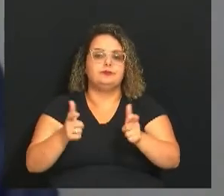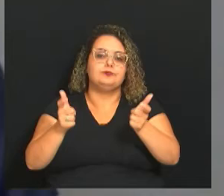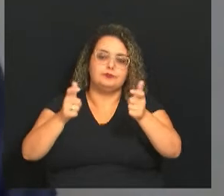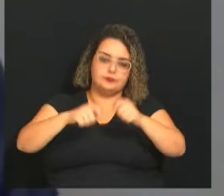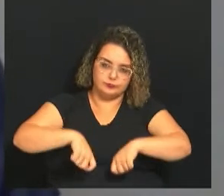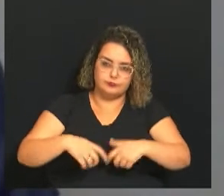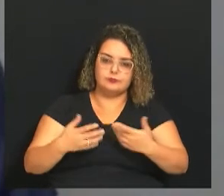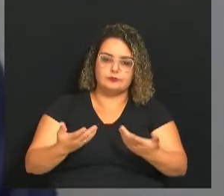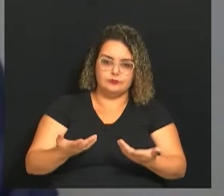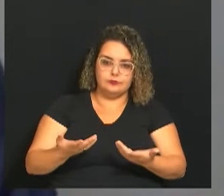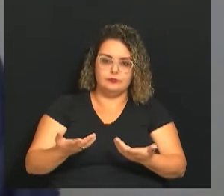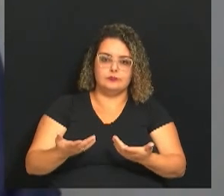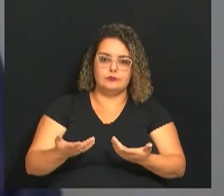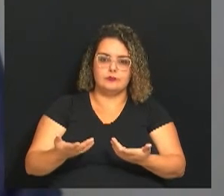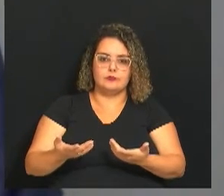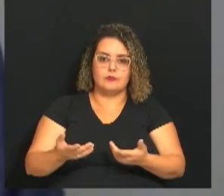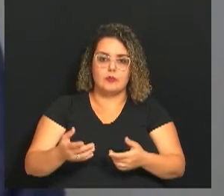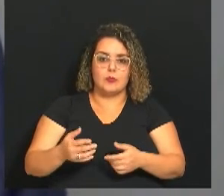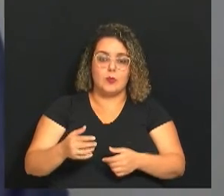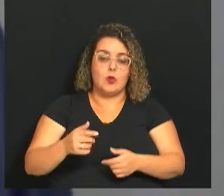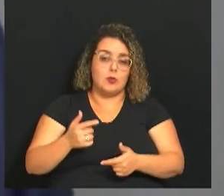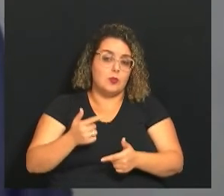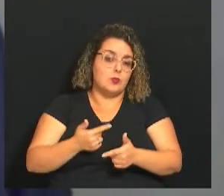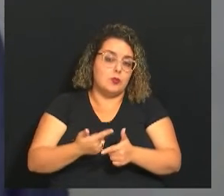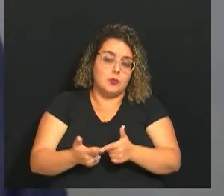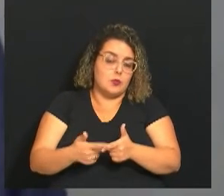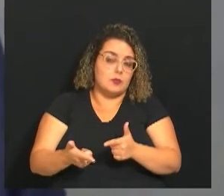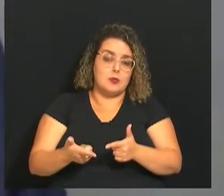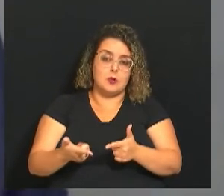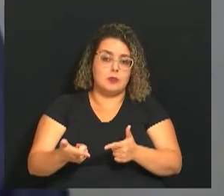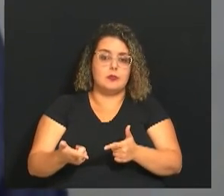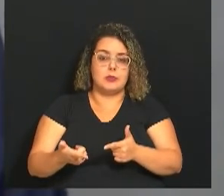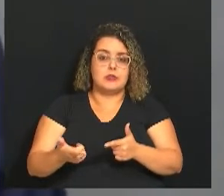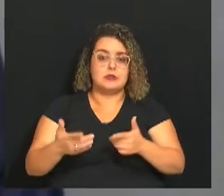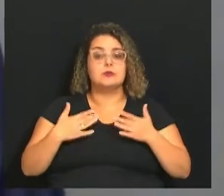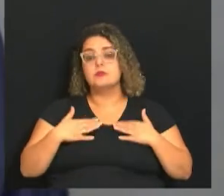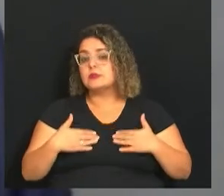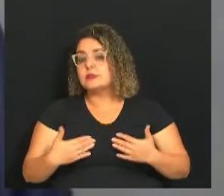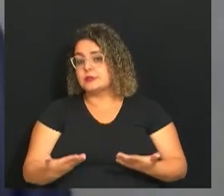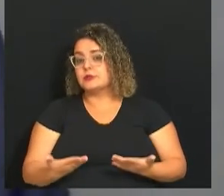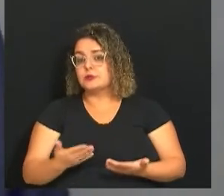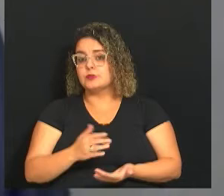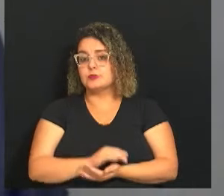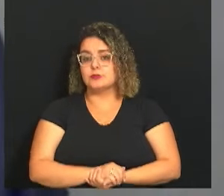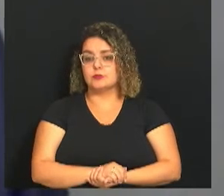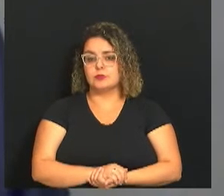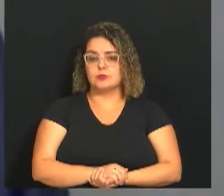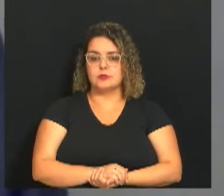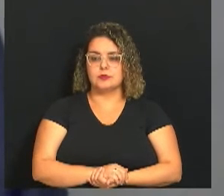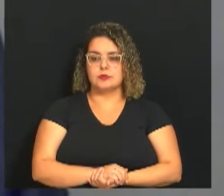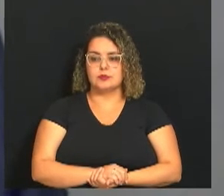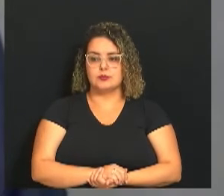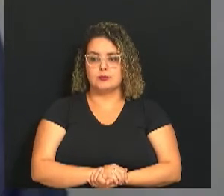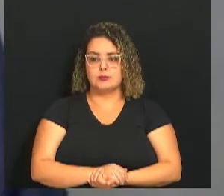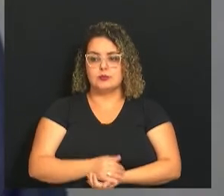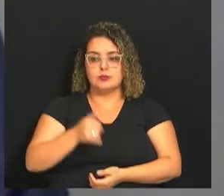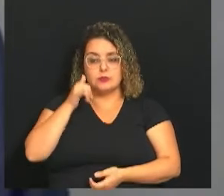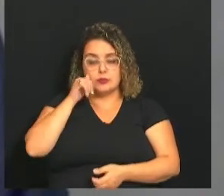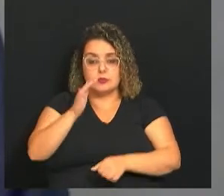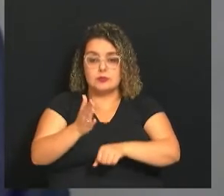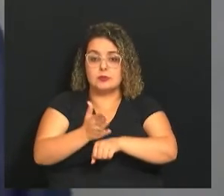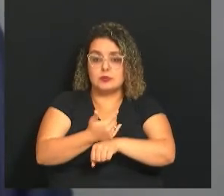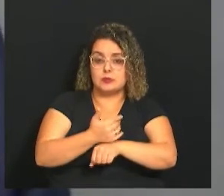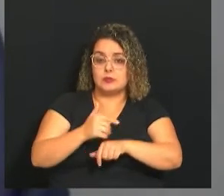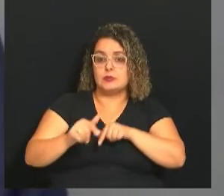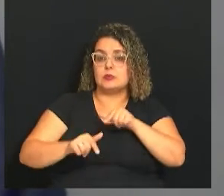gera uma indenização por danos materiais. Então, por isso que eu falei, essa prevenção da empresa, esse